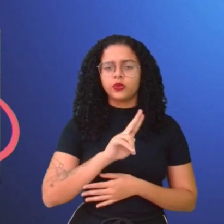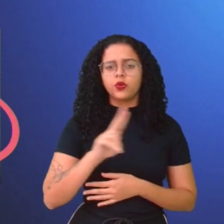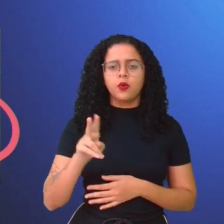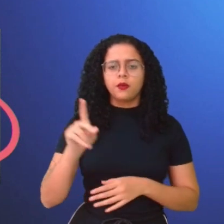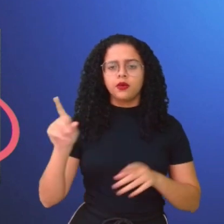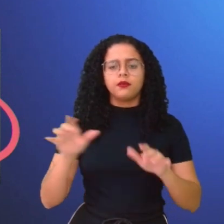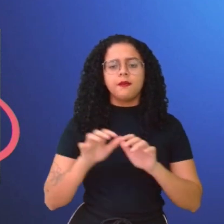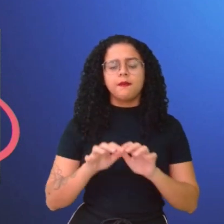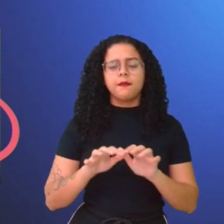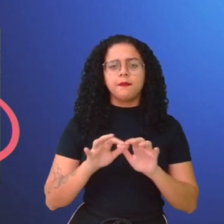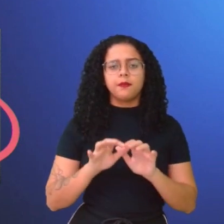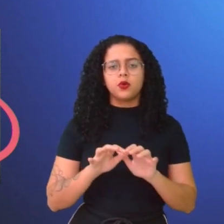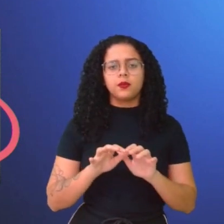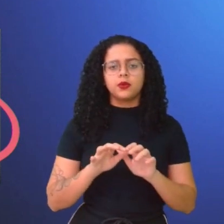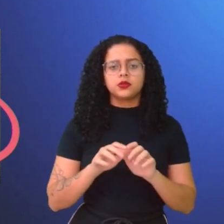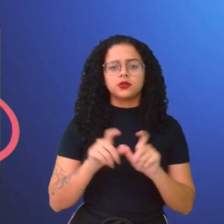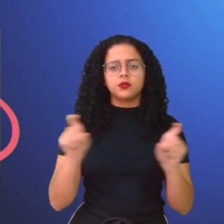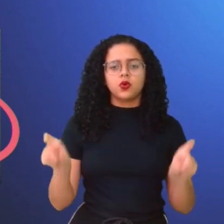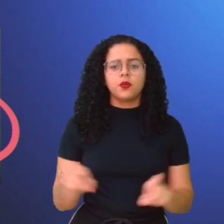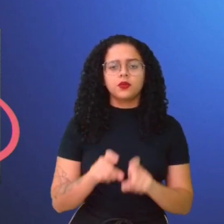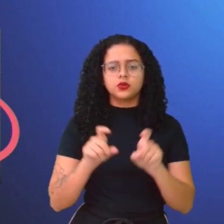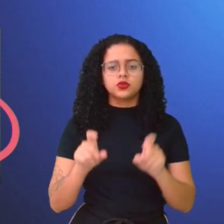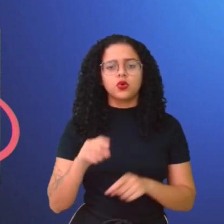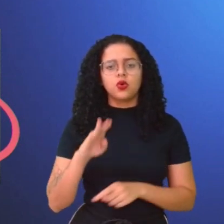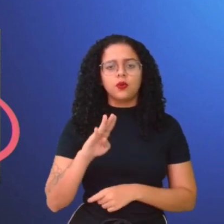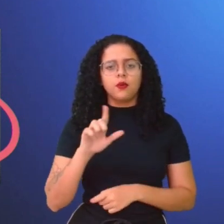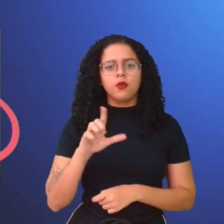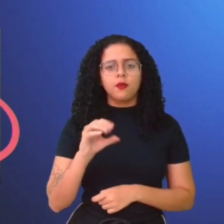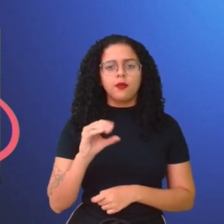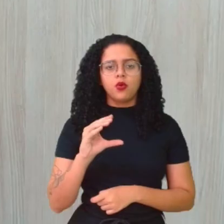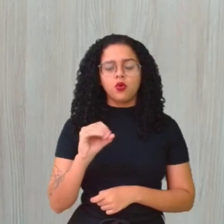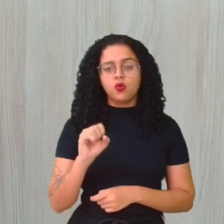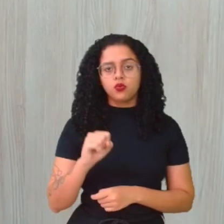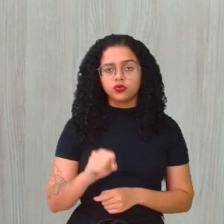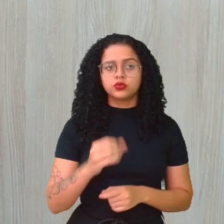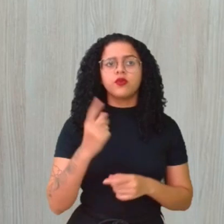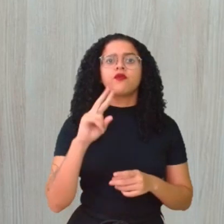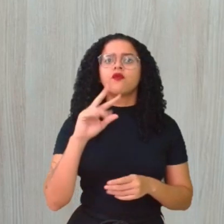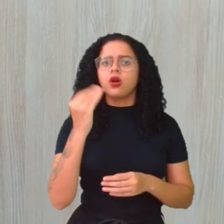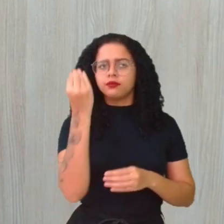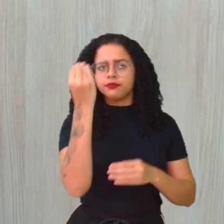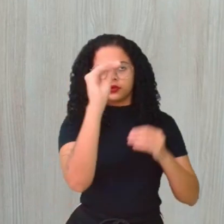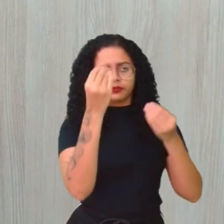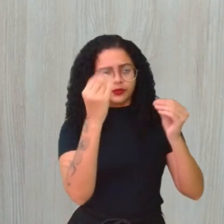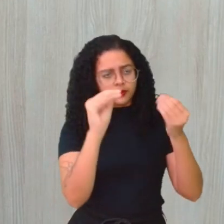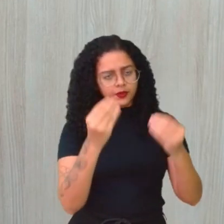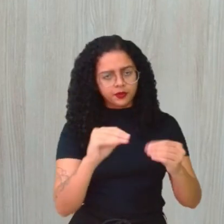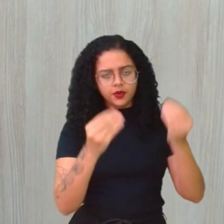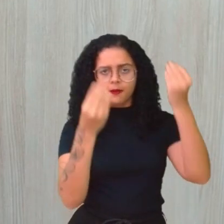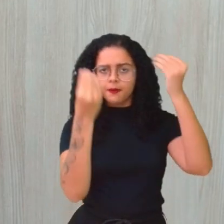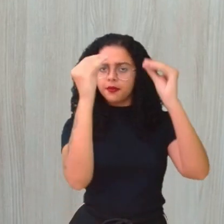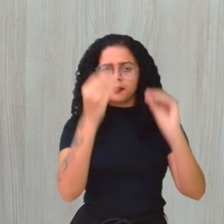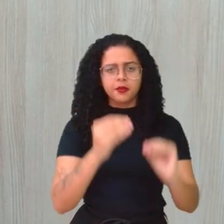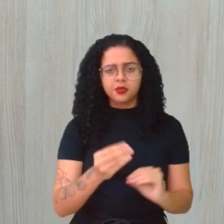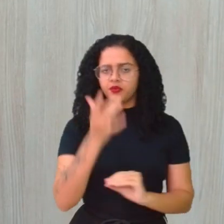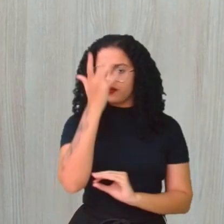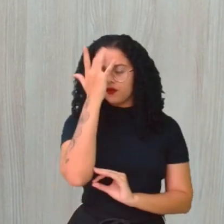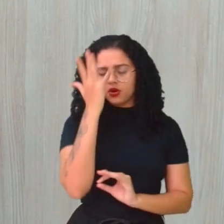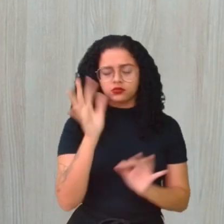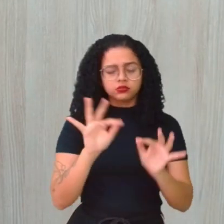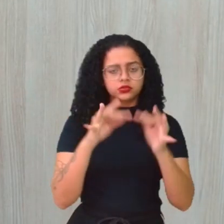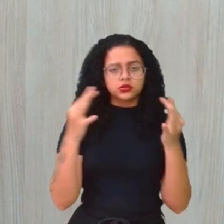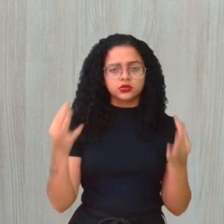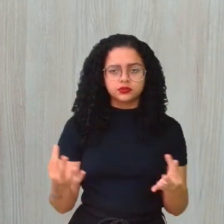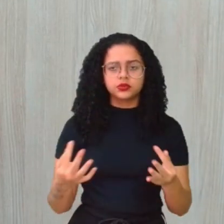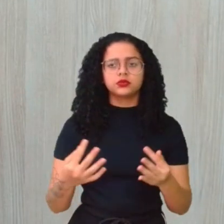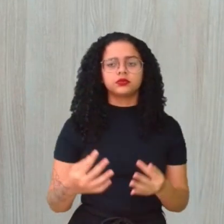programação em blocos, porque você vai pegando blocos de instruções e vai colocando um embaixo do outro, né? De cima